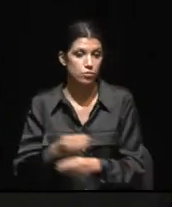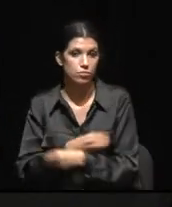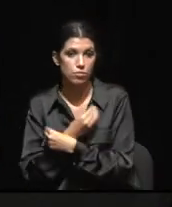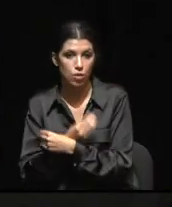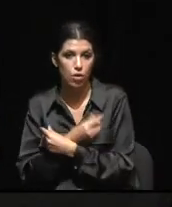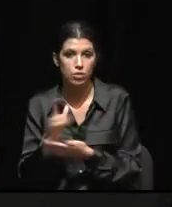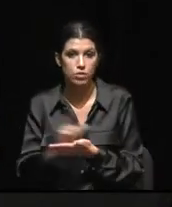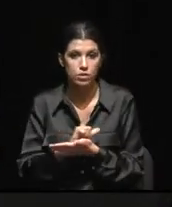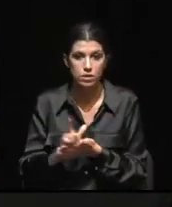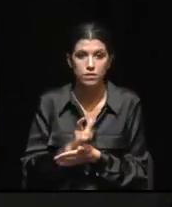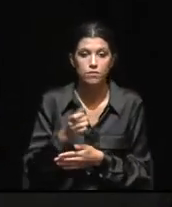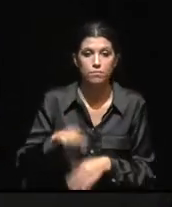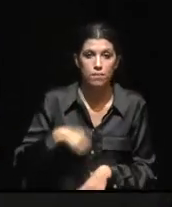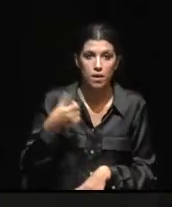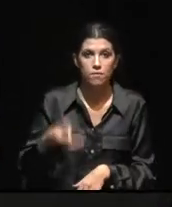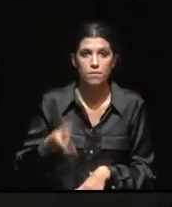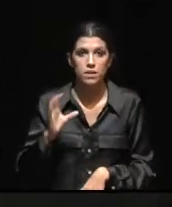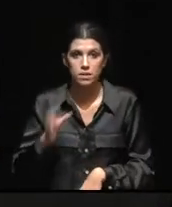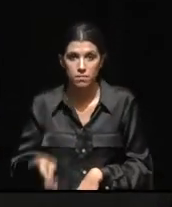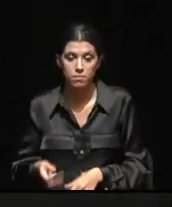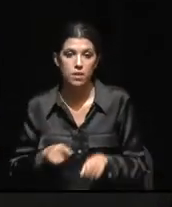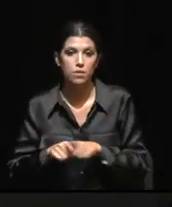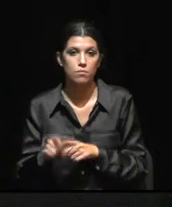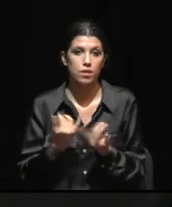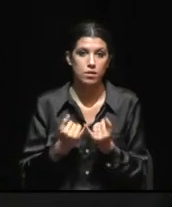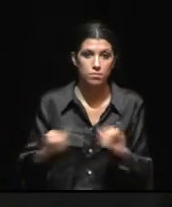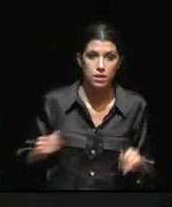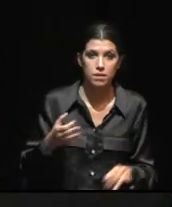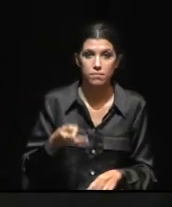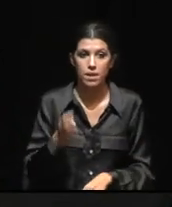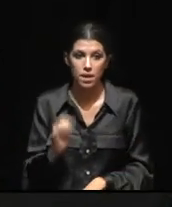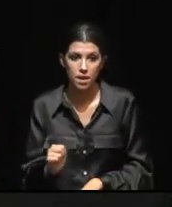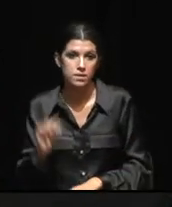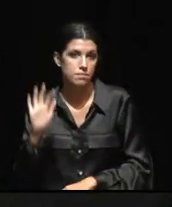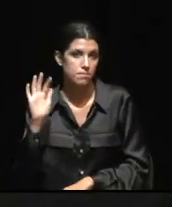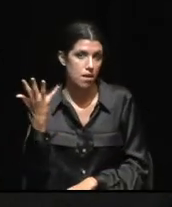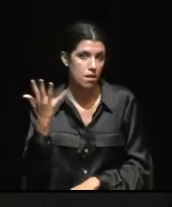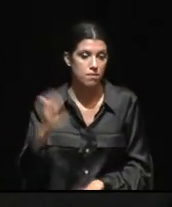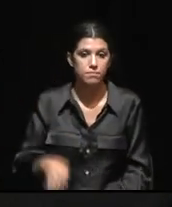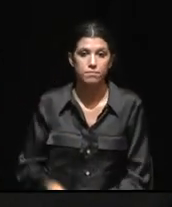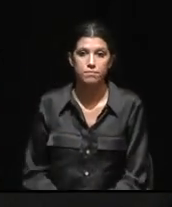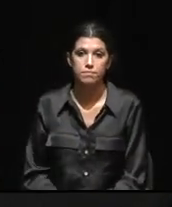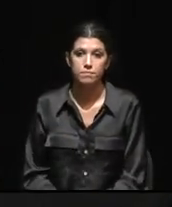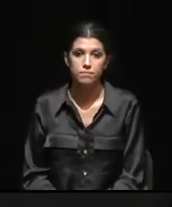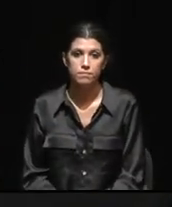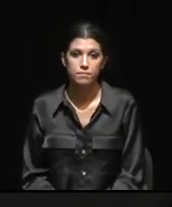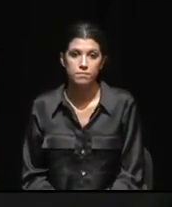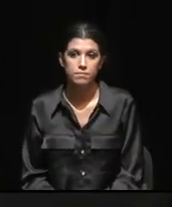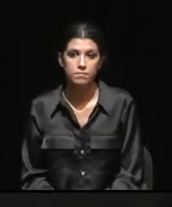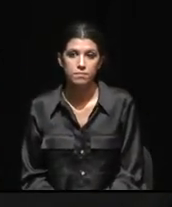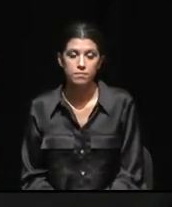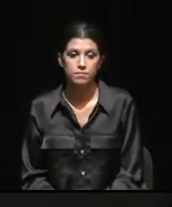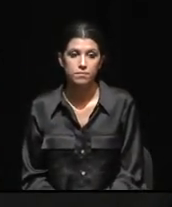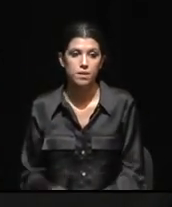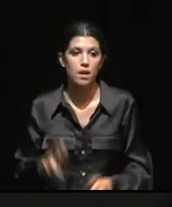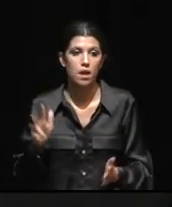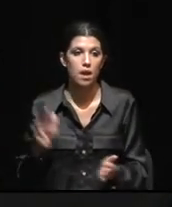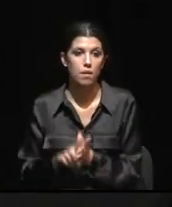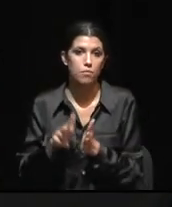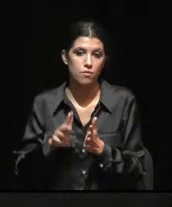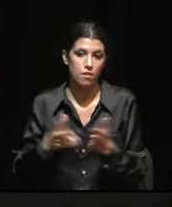bloco livre pev PCP deputados não inscritos PS e Pan